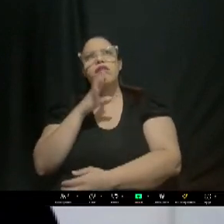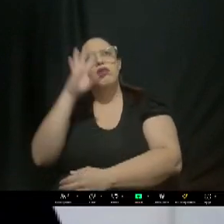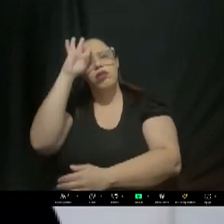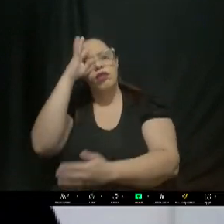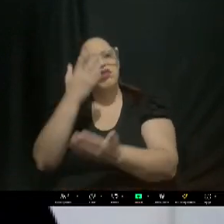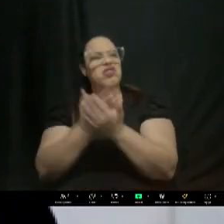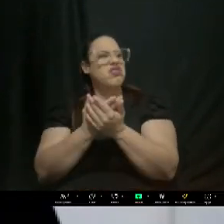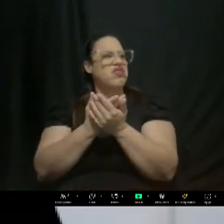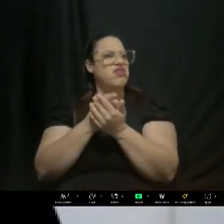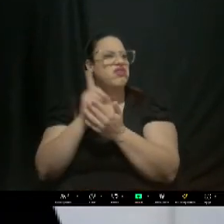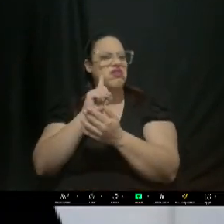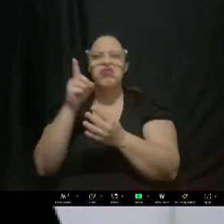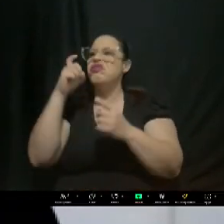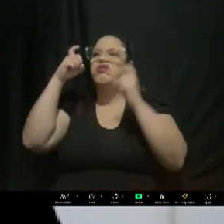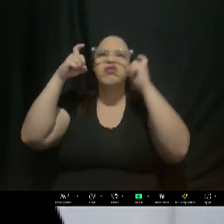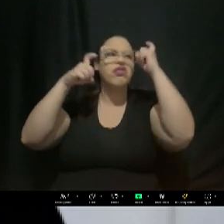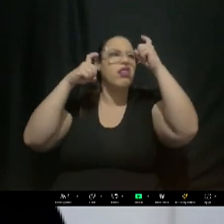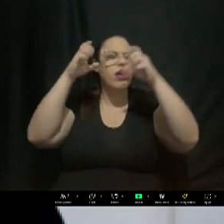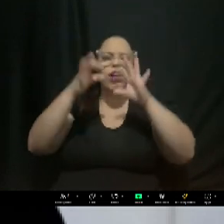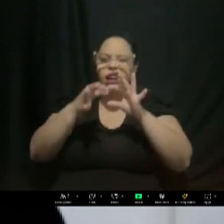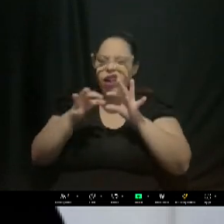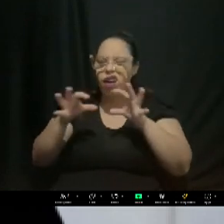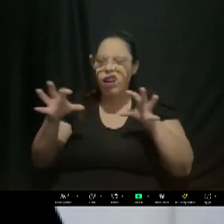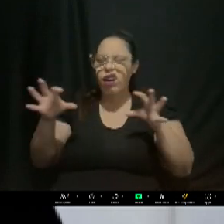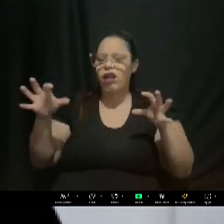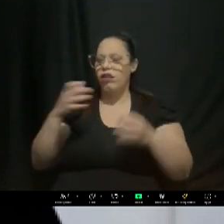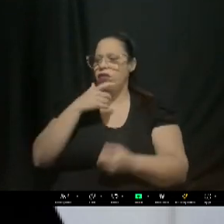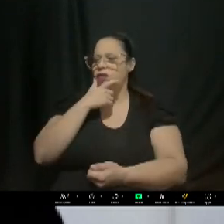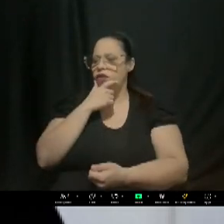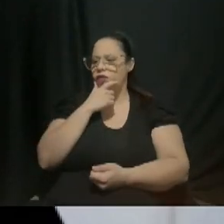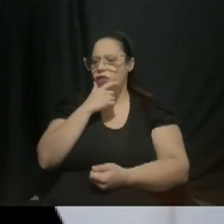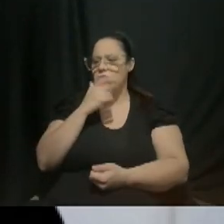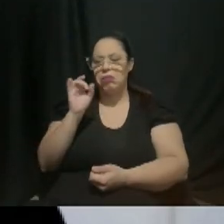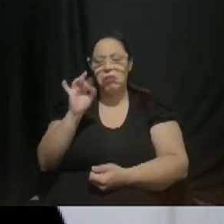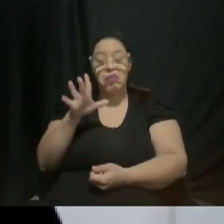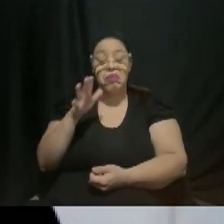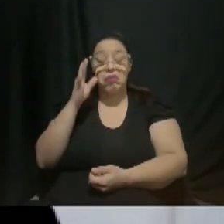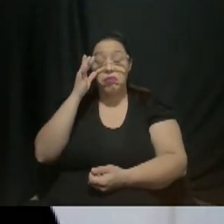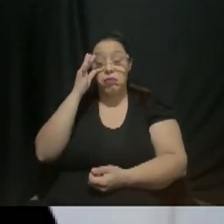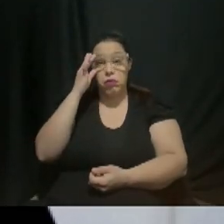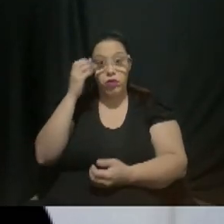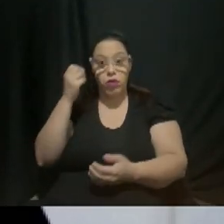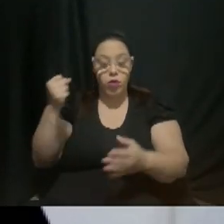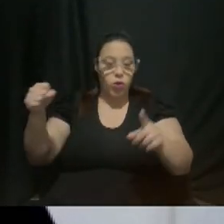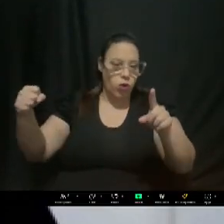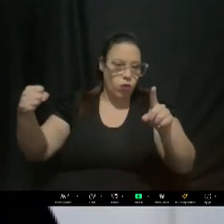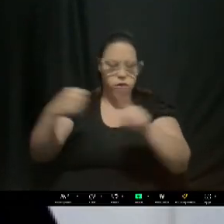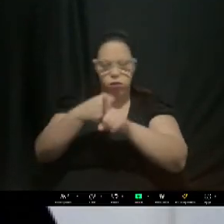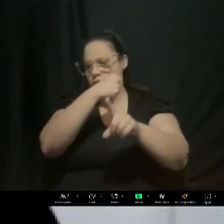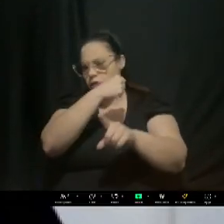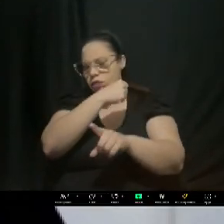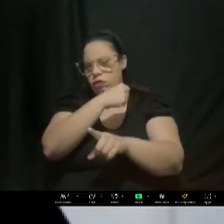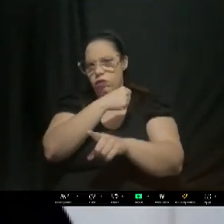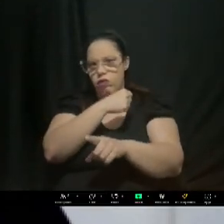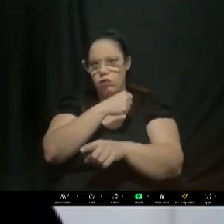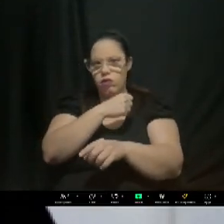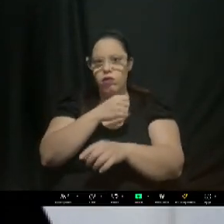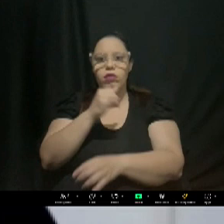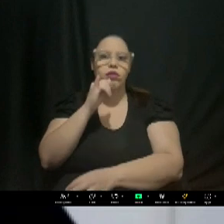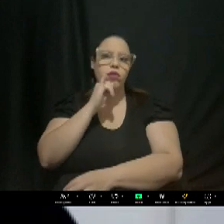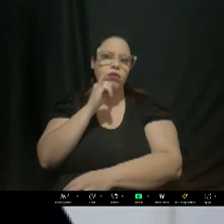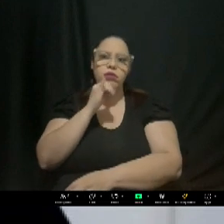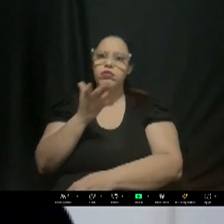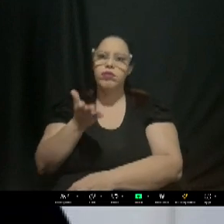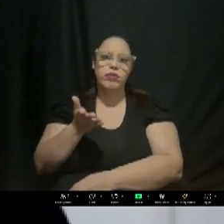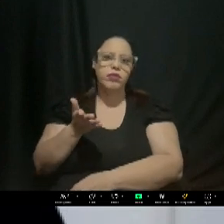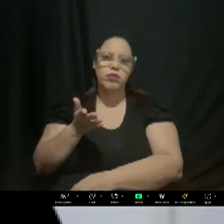preocupação tão grande, não. Seria mais se a gente tivesse algum impacto, por exemplo, que acarreta talvez